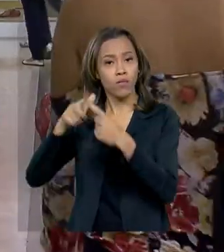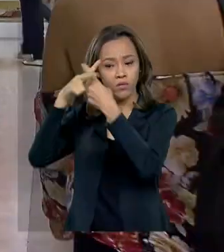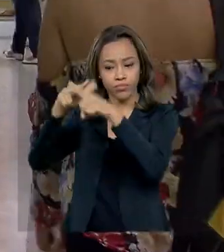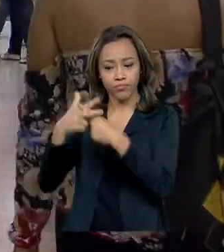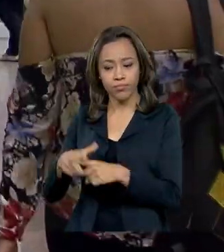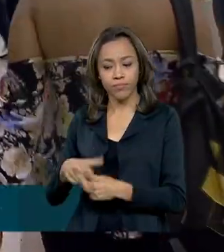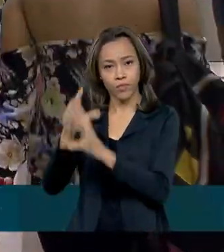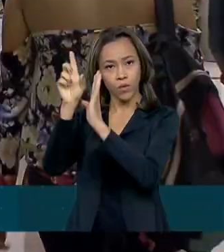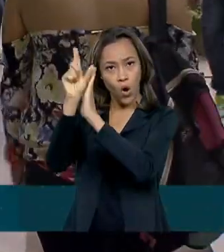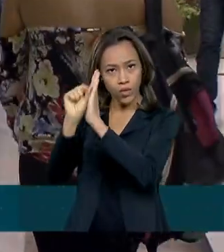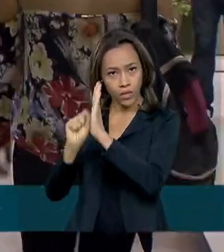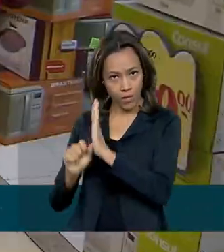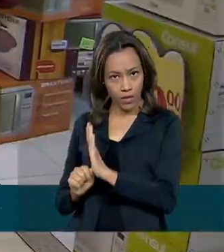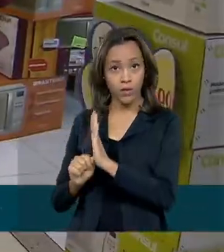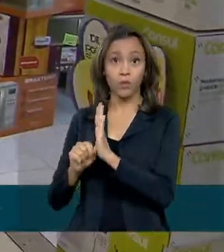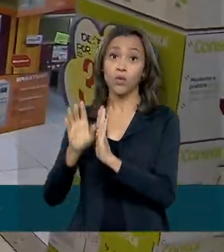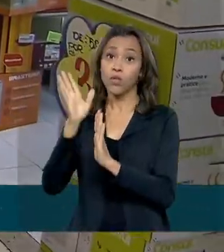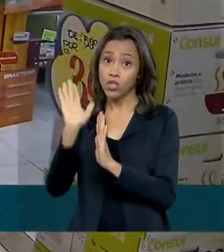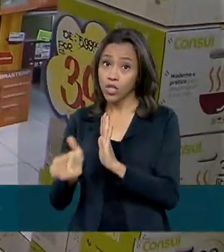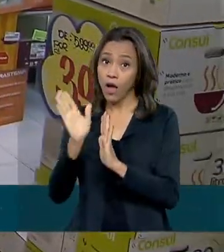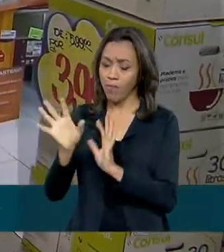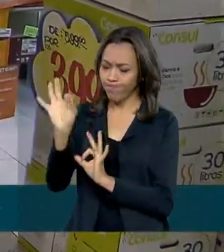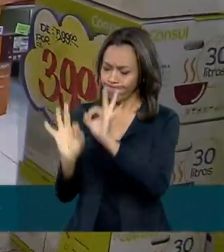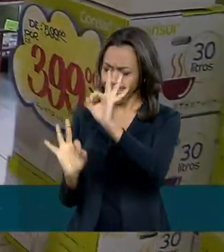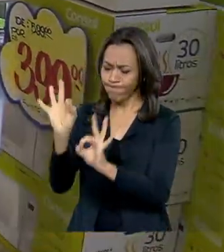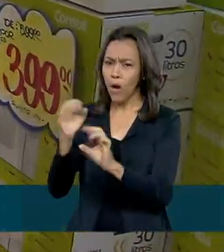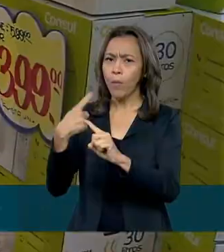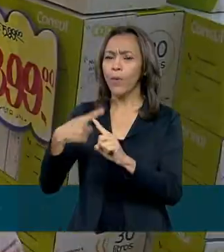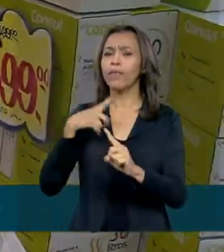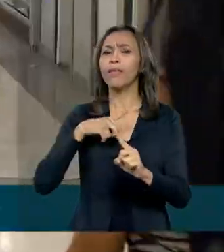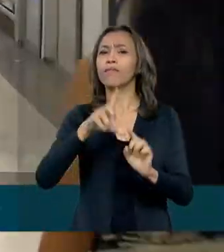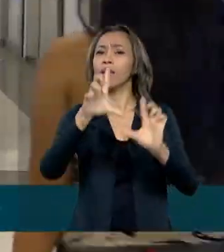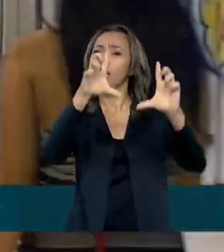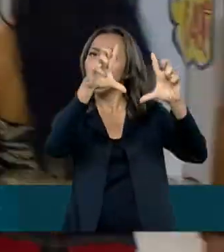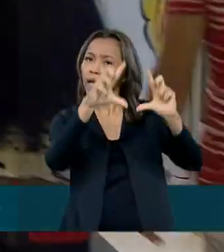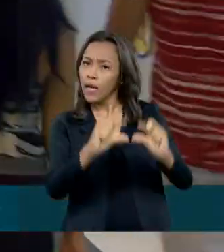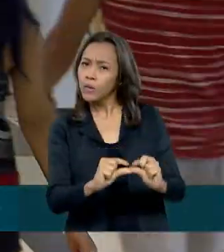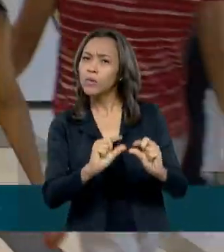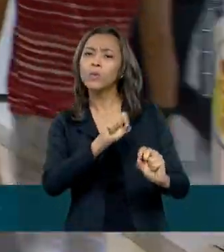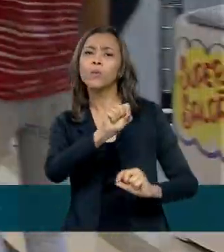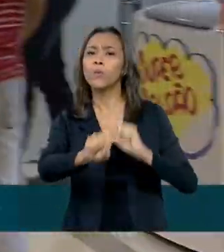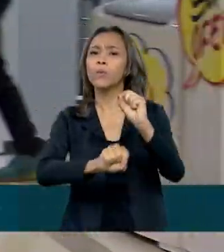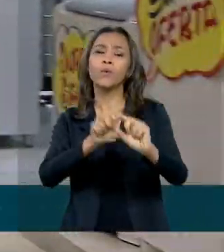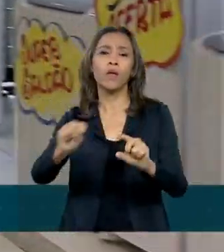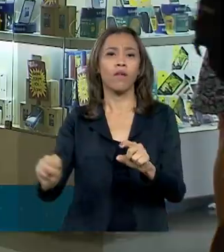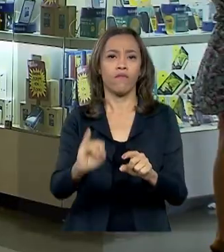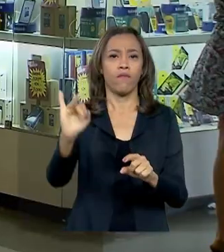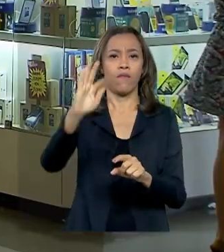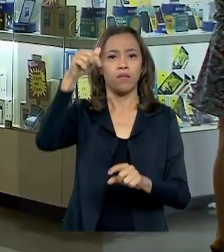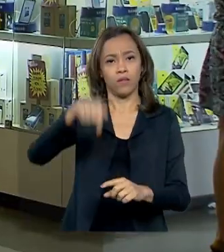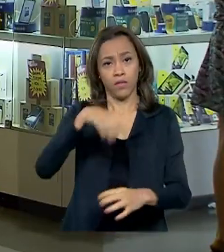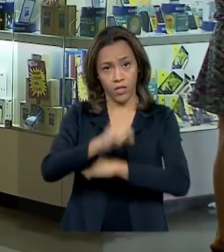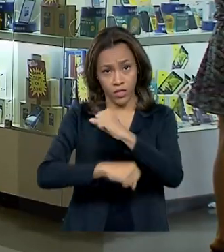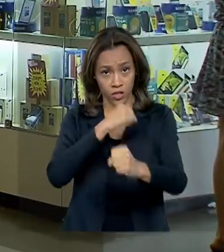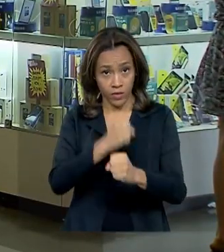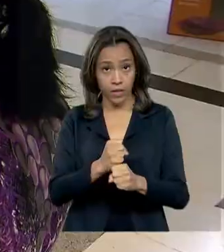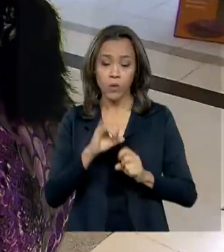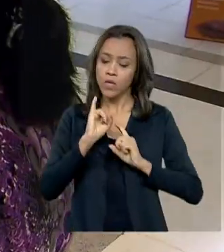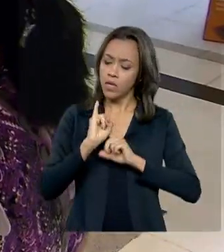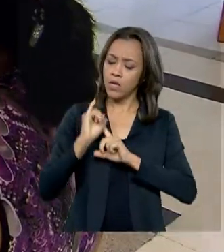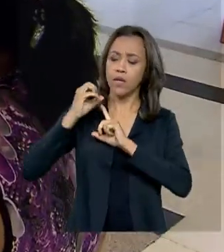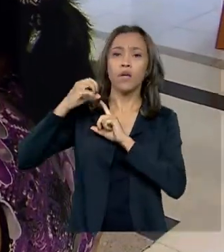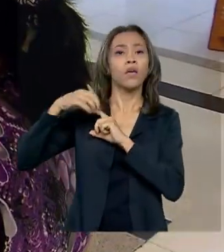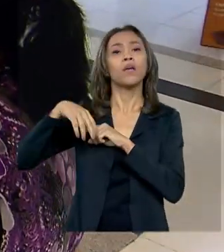O reajuste foi menor que o previsto porque houve uma redução na previsão de inflação para este ano. O INPC,